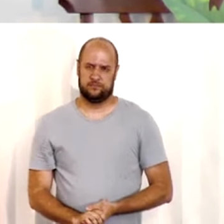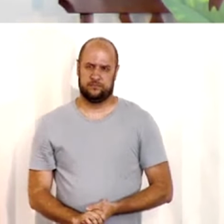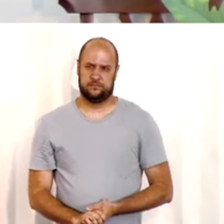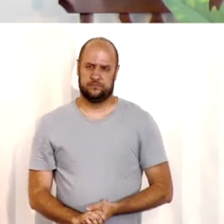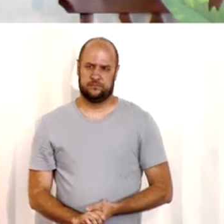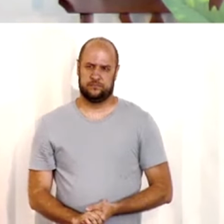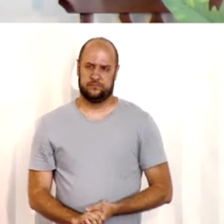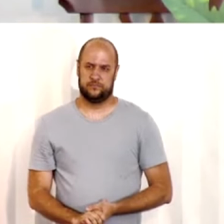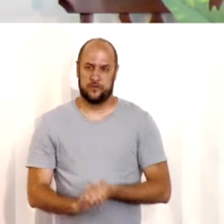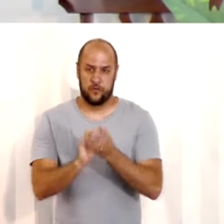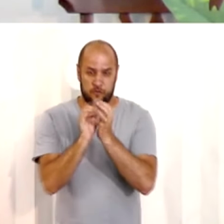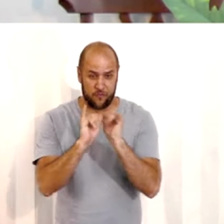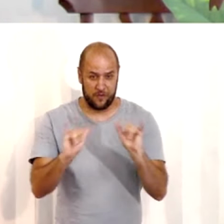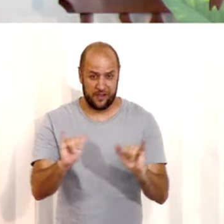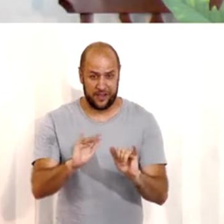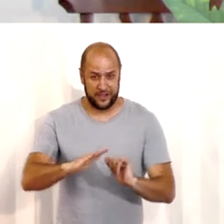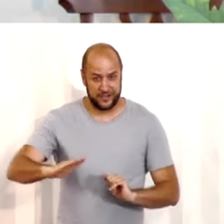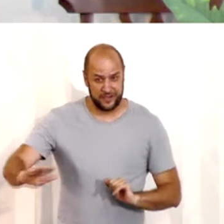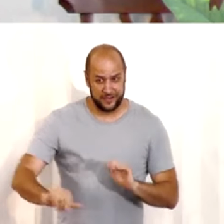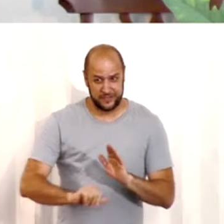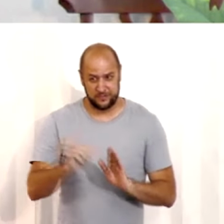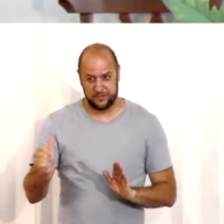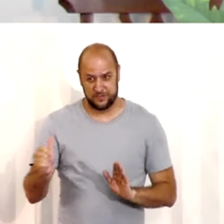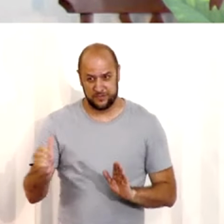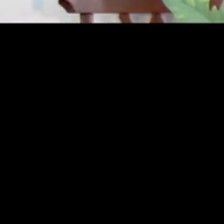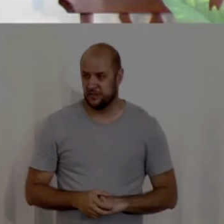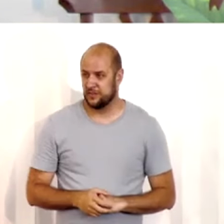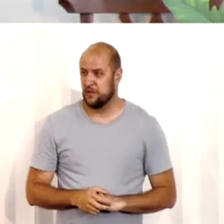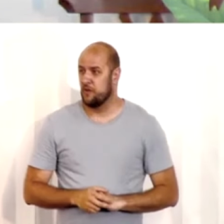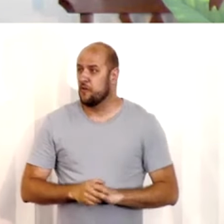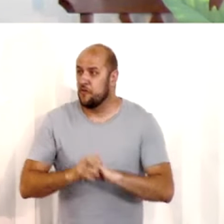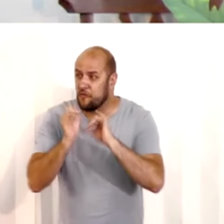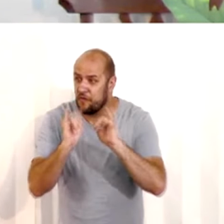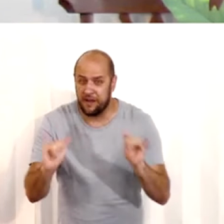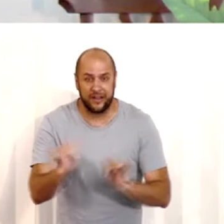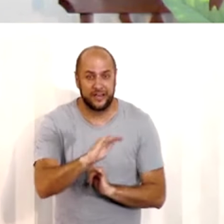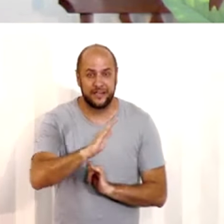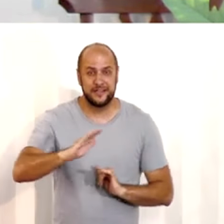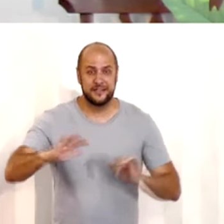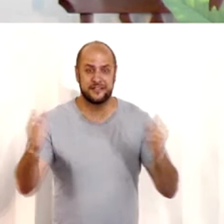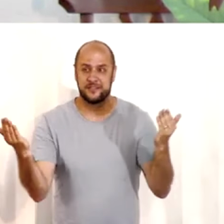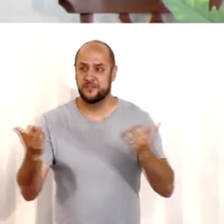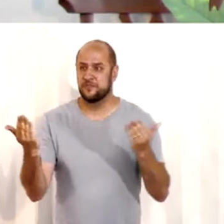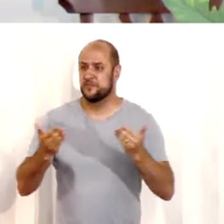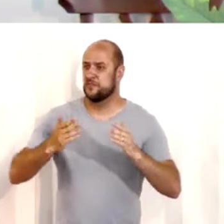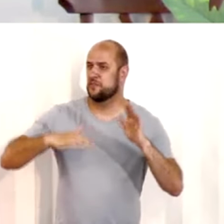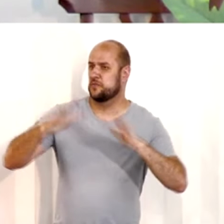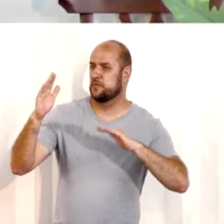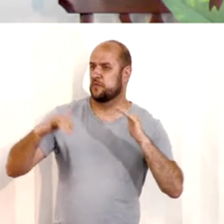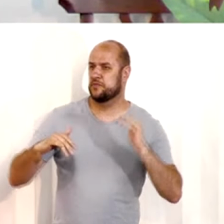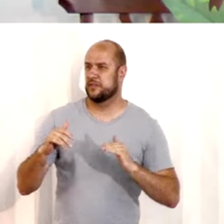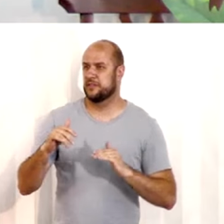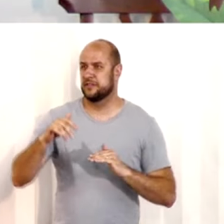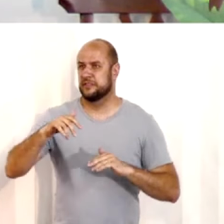Conversar com as crianças primeiro, queridas, tanto aquelas que estão aqui no templo conosco, quanto aquelas que nos